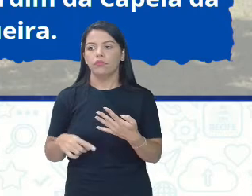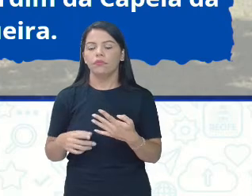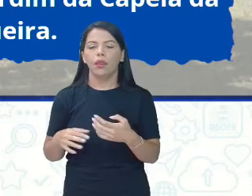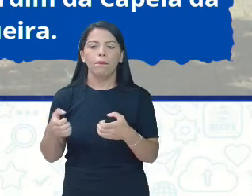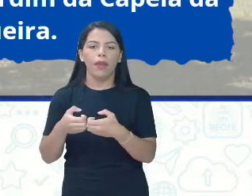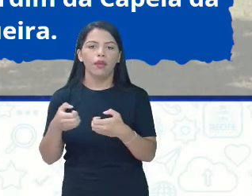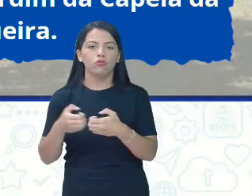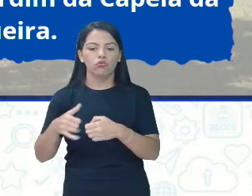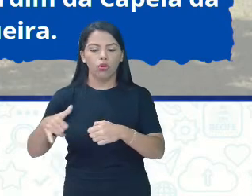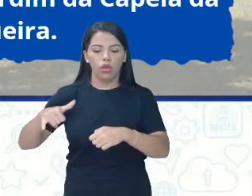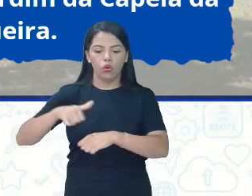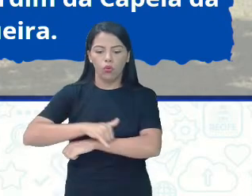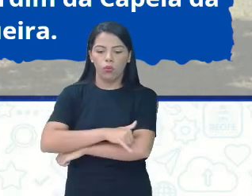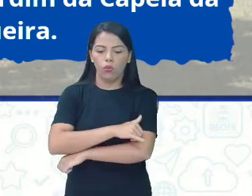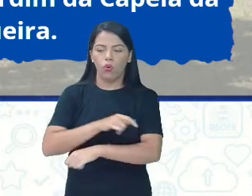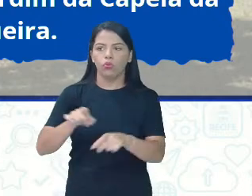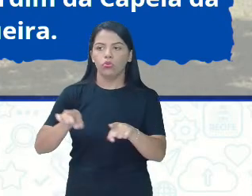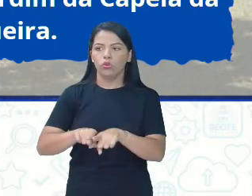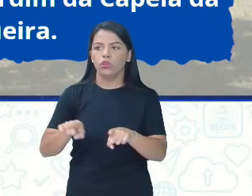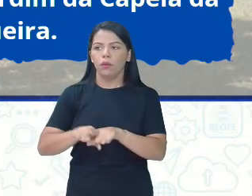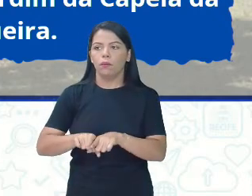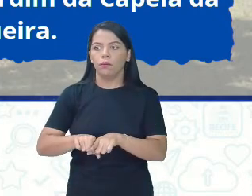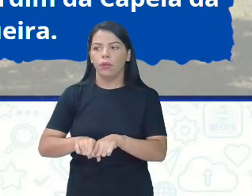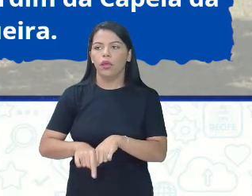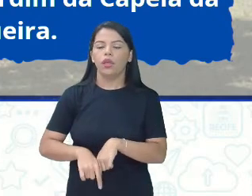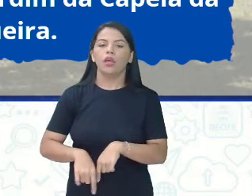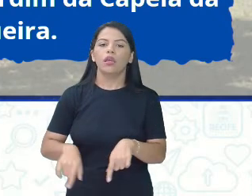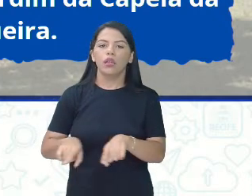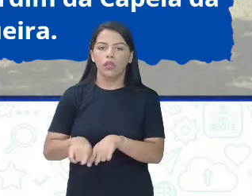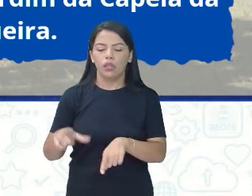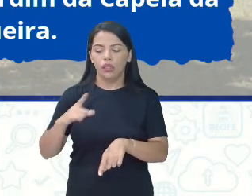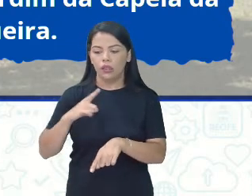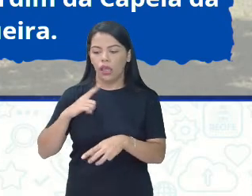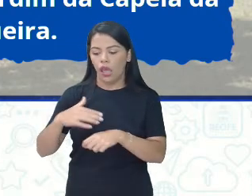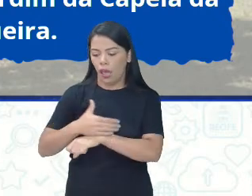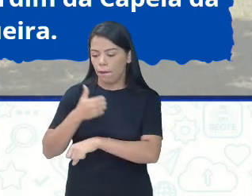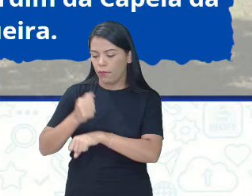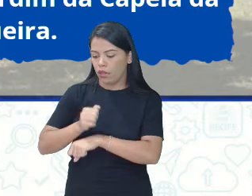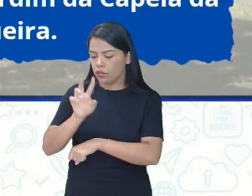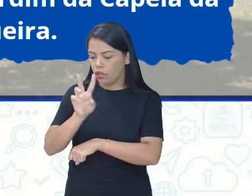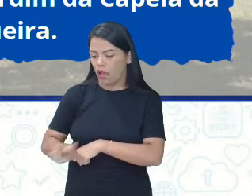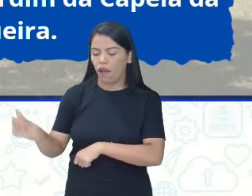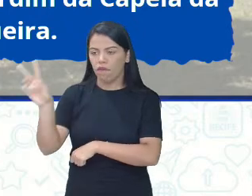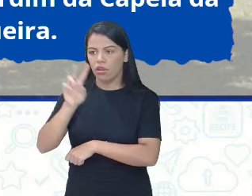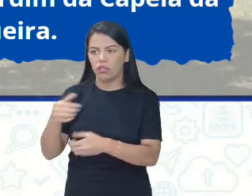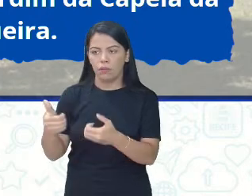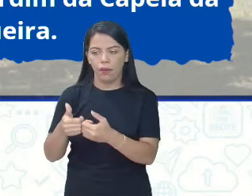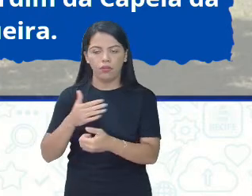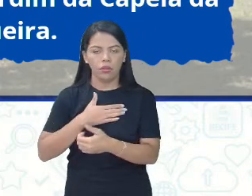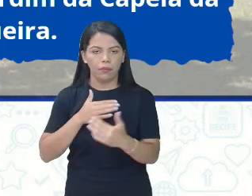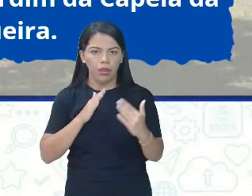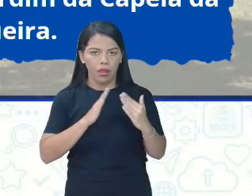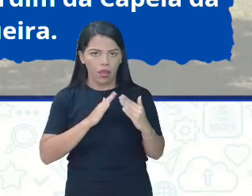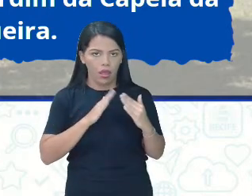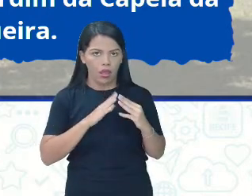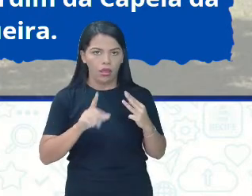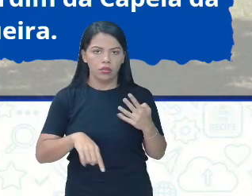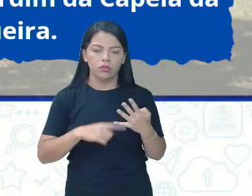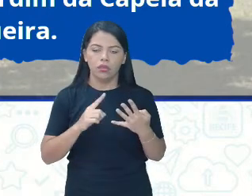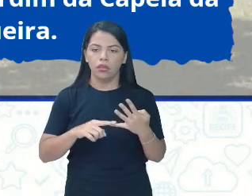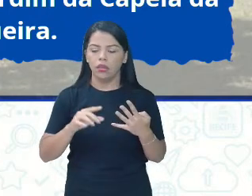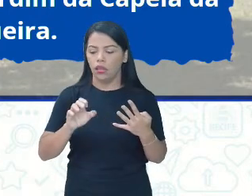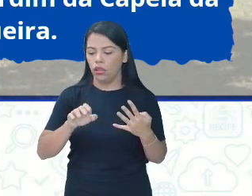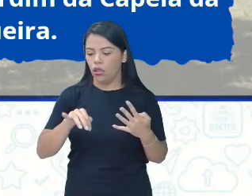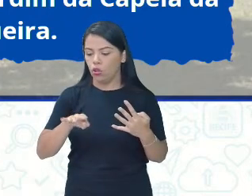aeroporto. Aqui, ó, Pinto Damaso, né, que é na Várzea, a praça que eu mencionei, que fica bem pertinho da minha residência, né? A Praça do Entroncamento, a